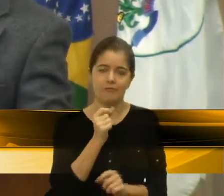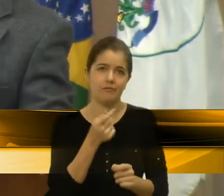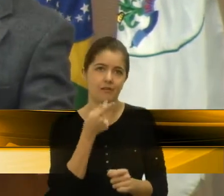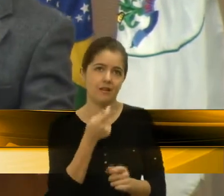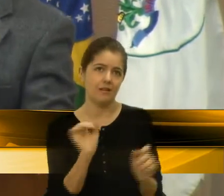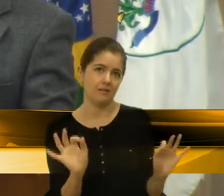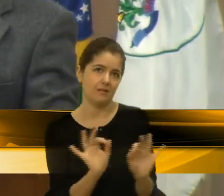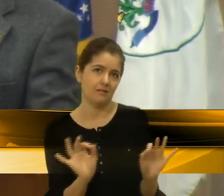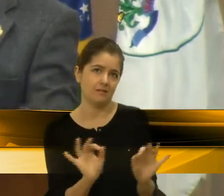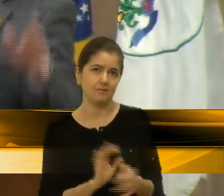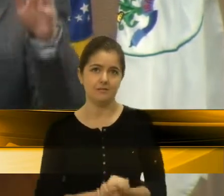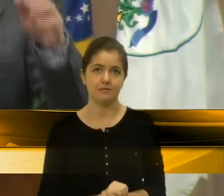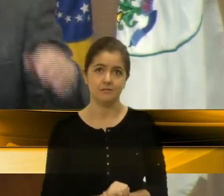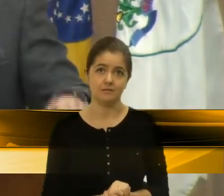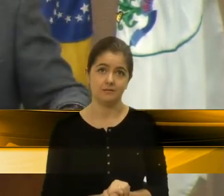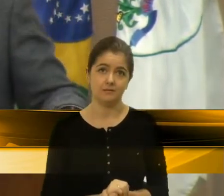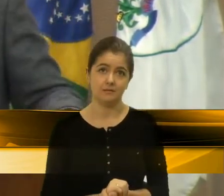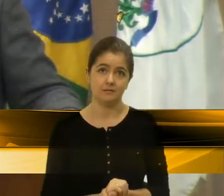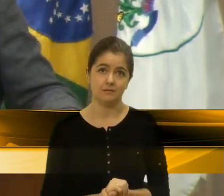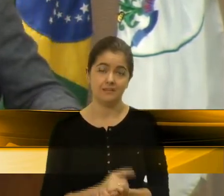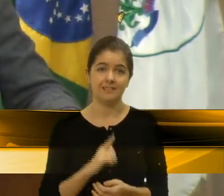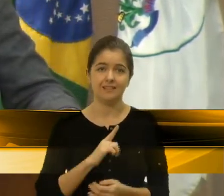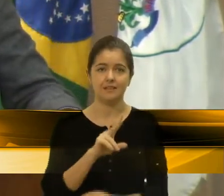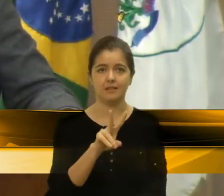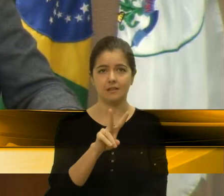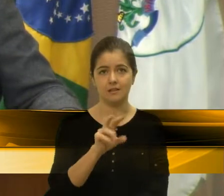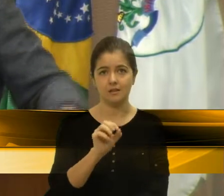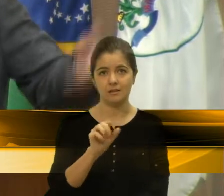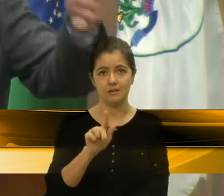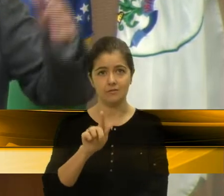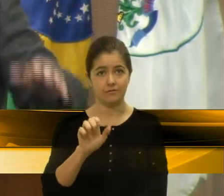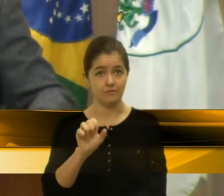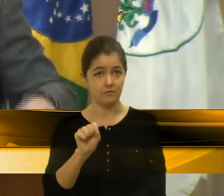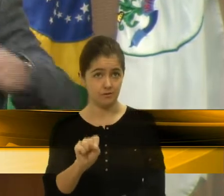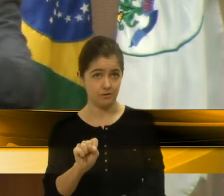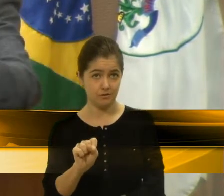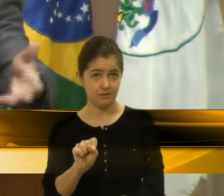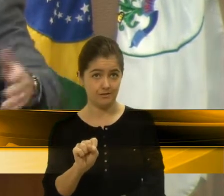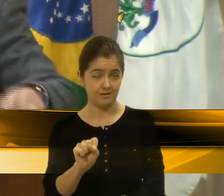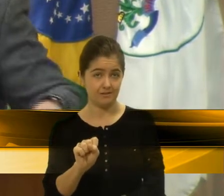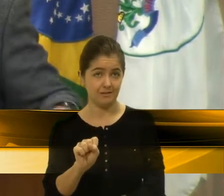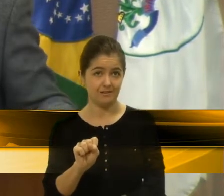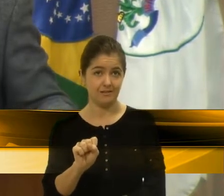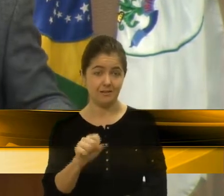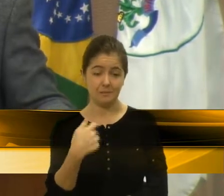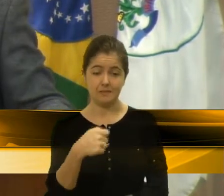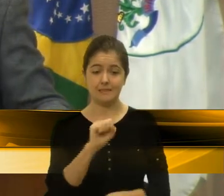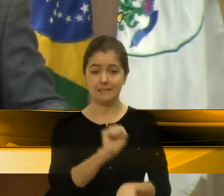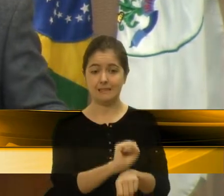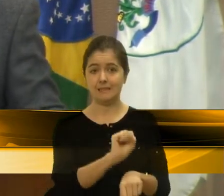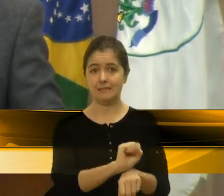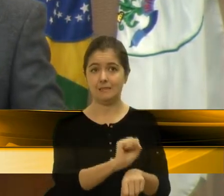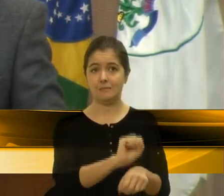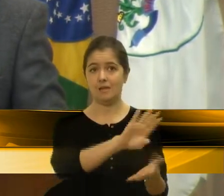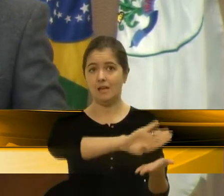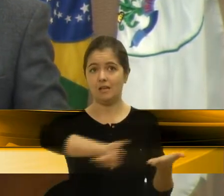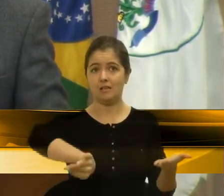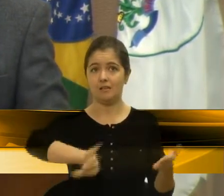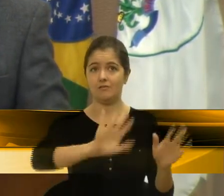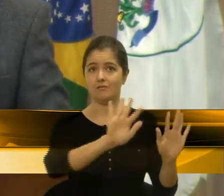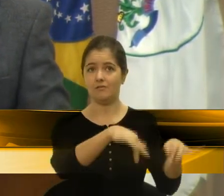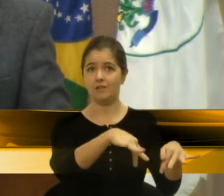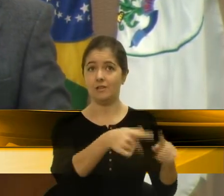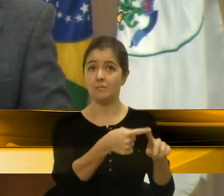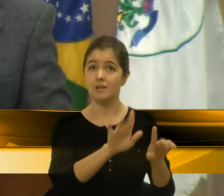da Voges sair daquele espaço ali. Pois muito bem, foi agora decretada a saída da Voges.